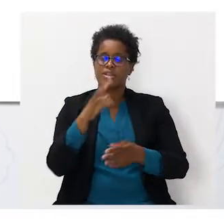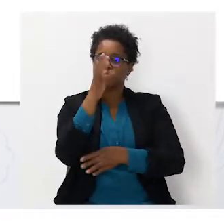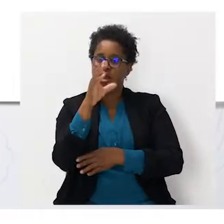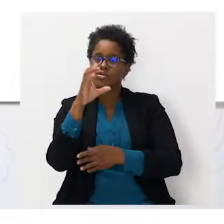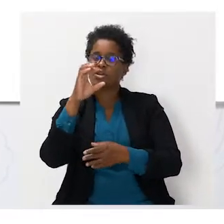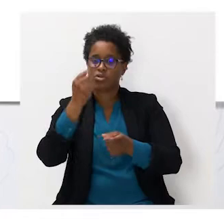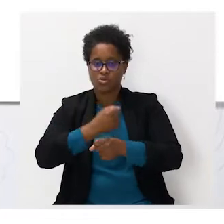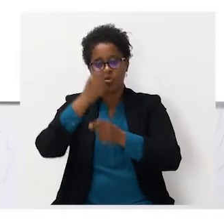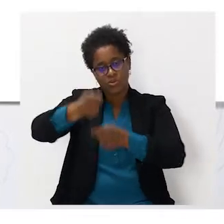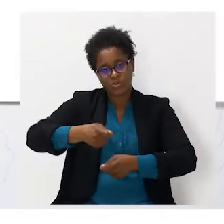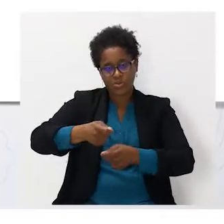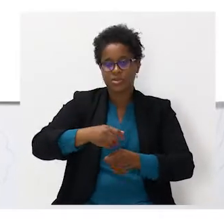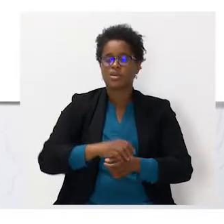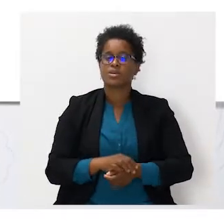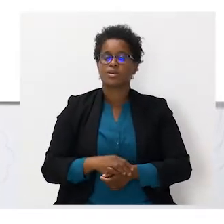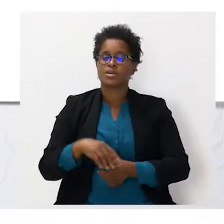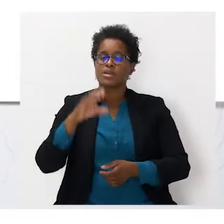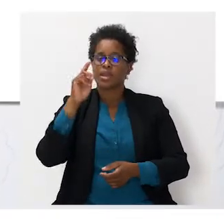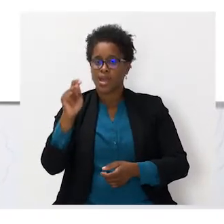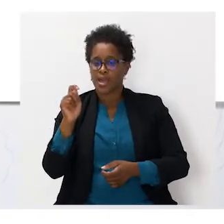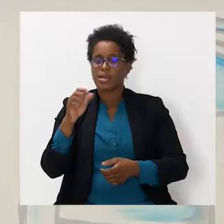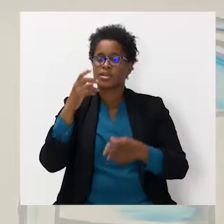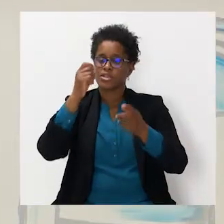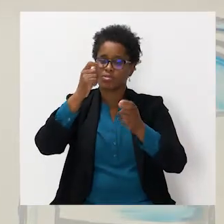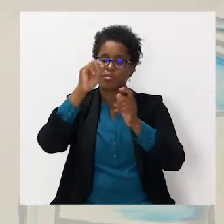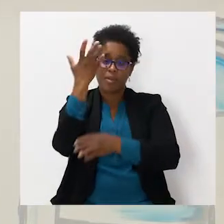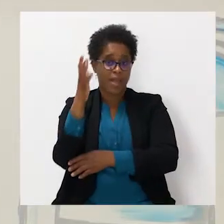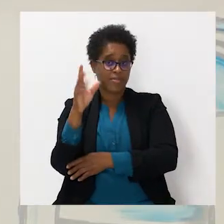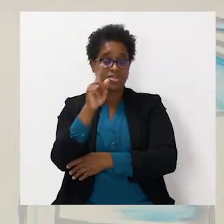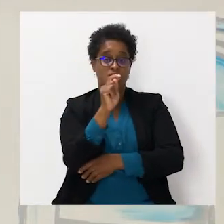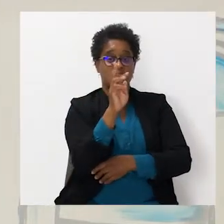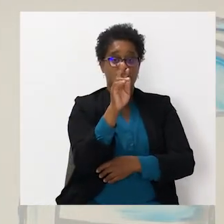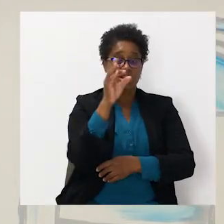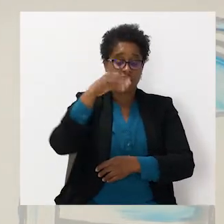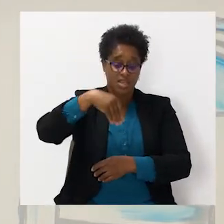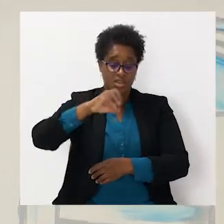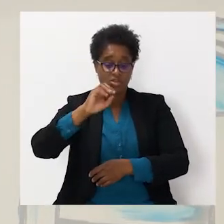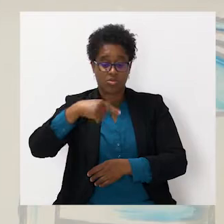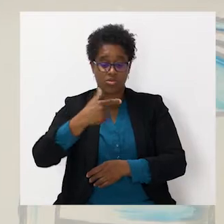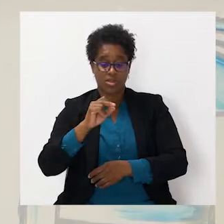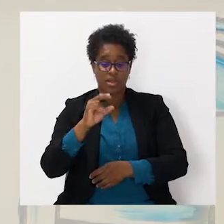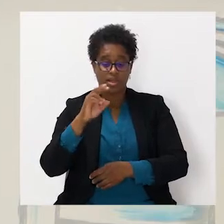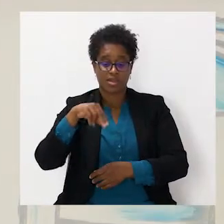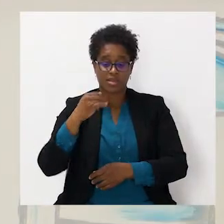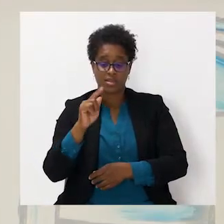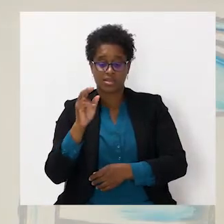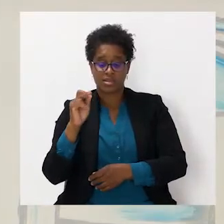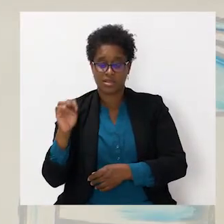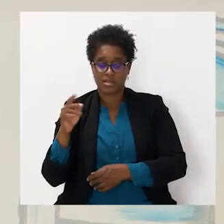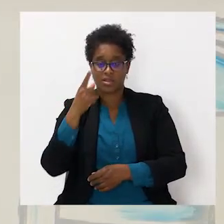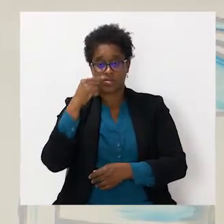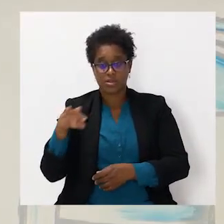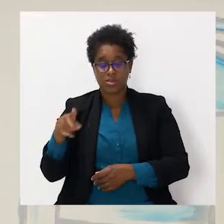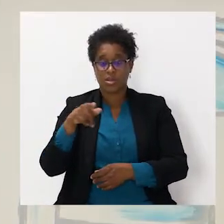cultivadas e nas plantas espontâneas. Meninos, vamos aqui prestar atenção. Temos